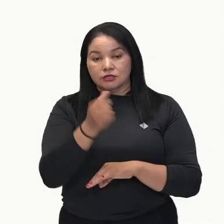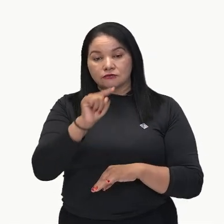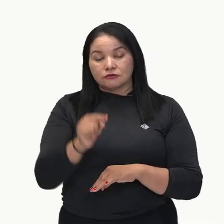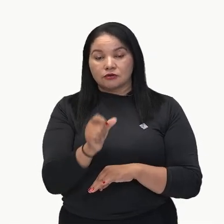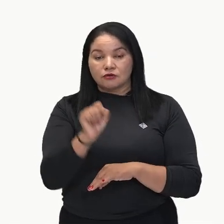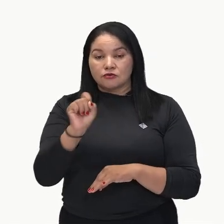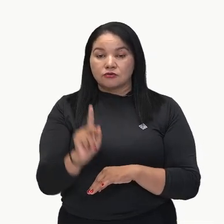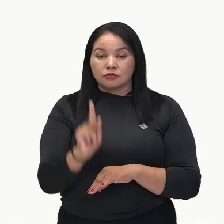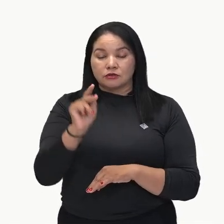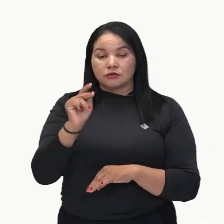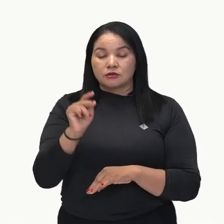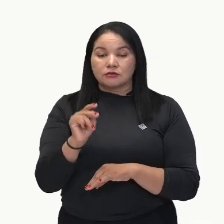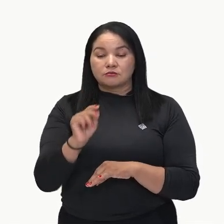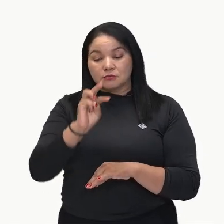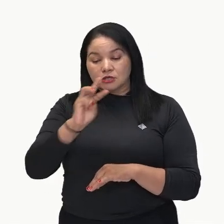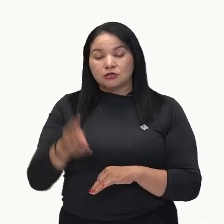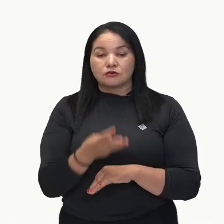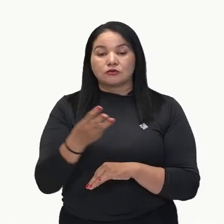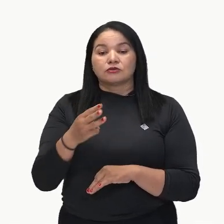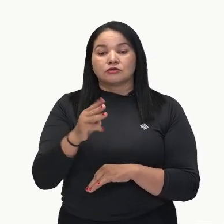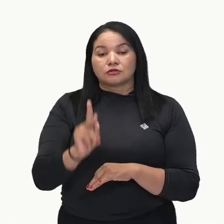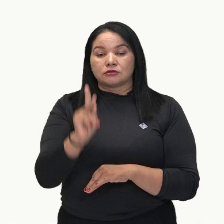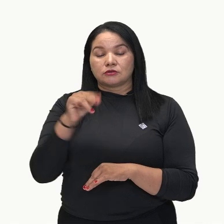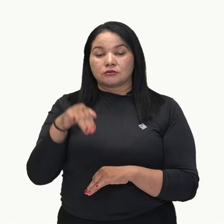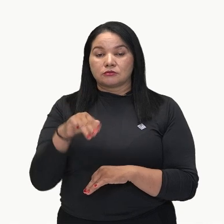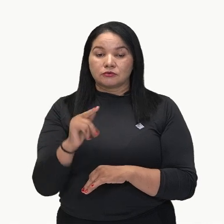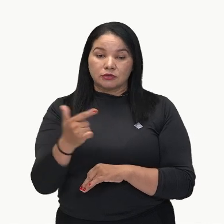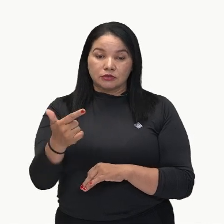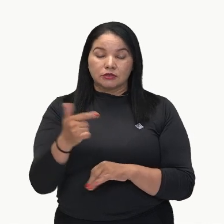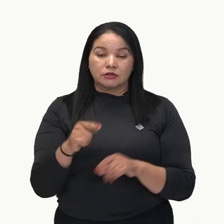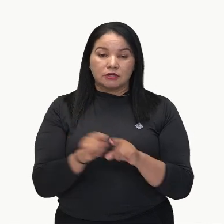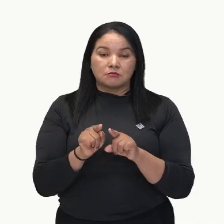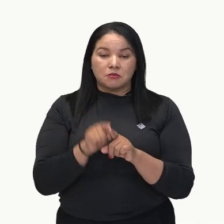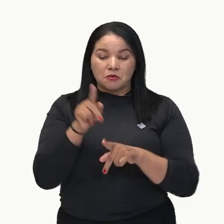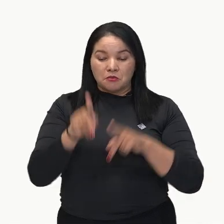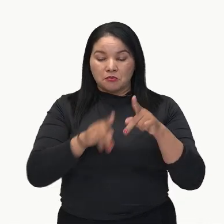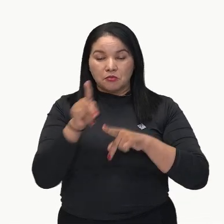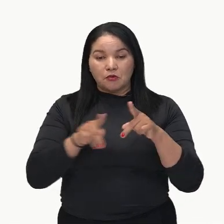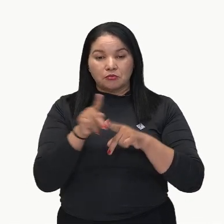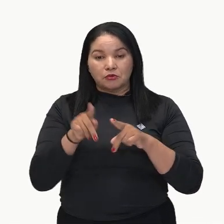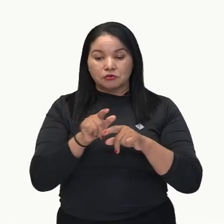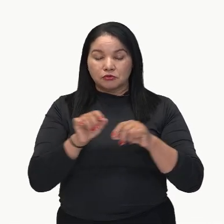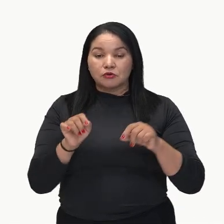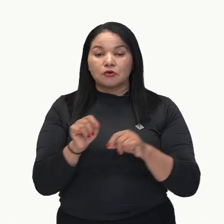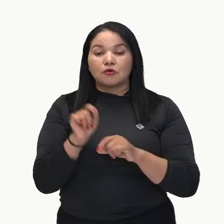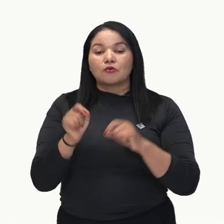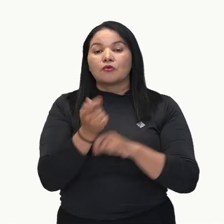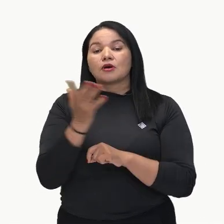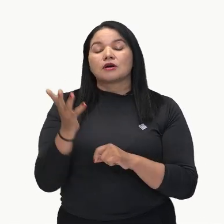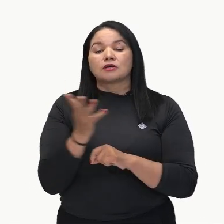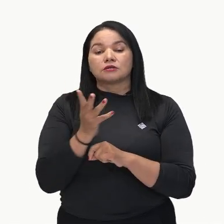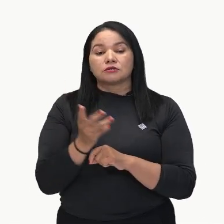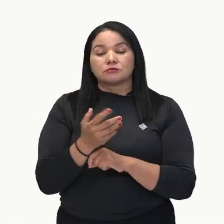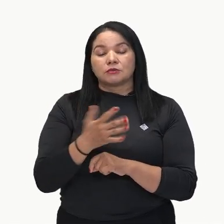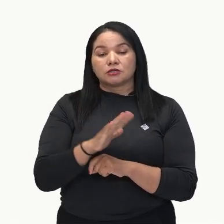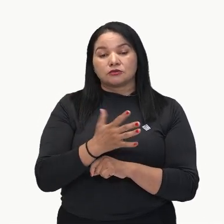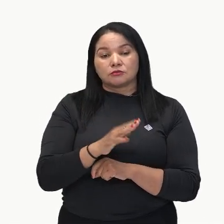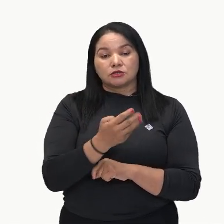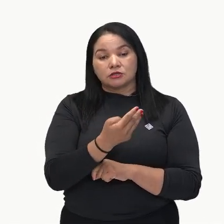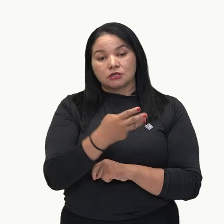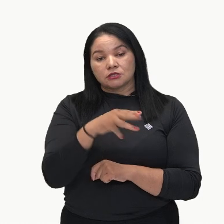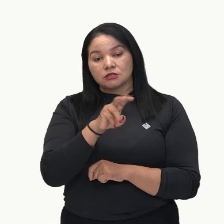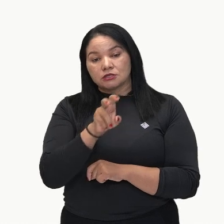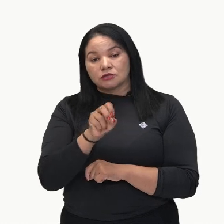quilômetros quadrados, no qual vai se concentrar uma população, gente, de aproximadamente 350 milhões